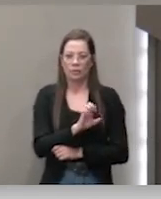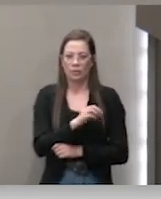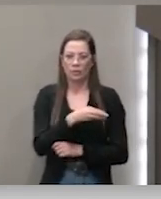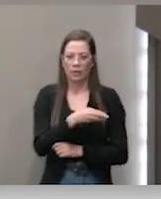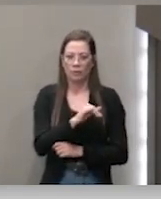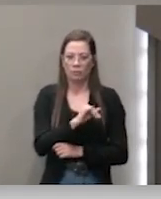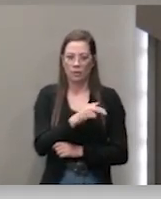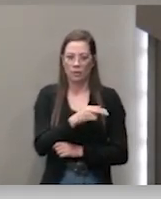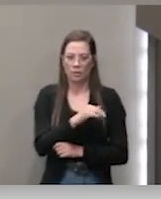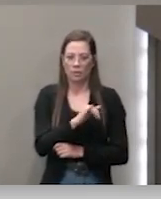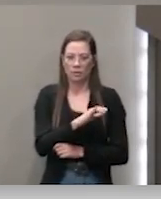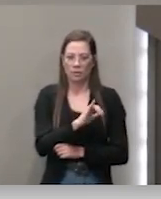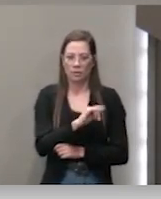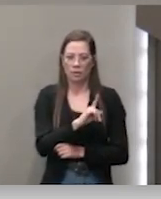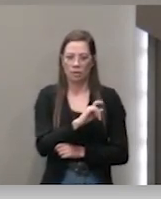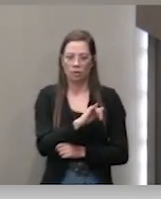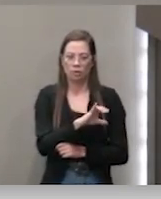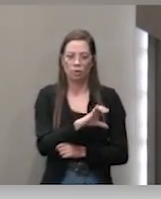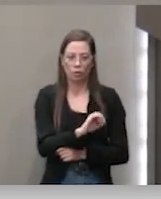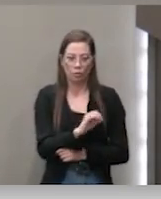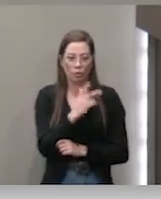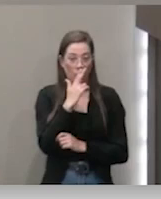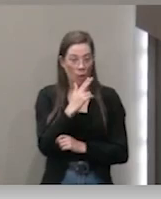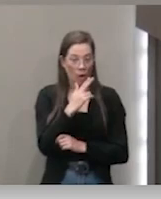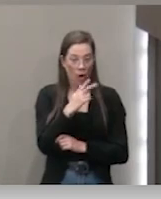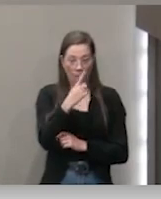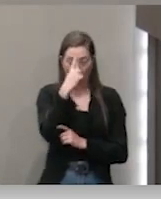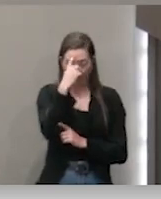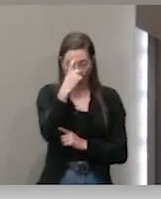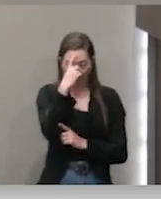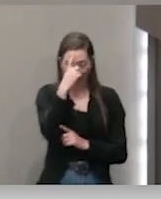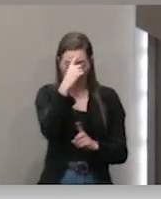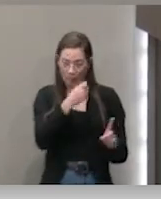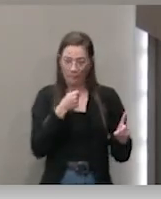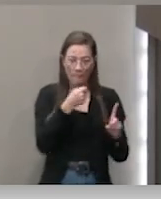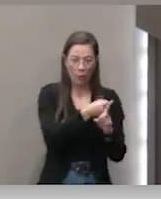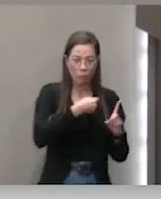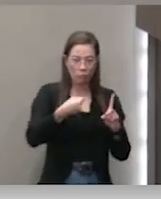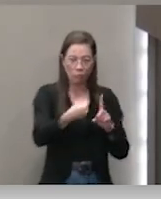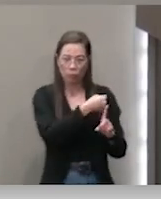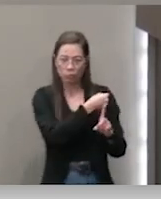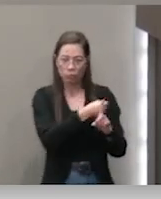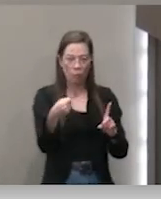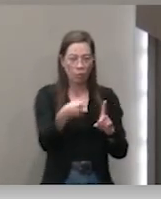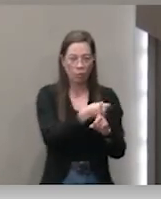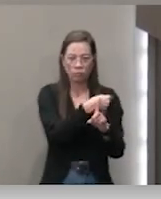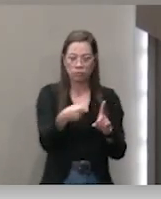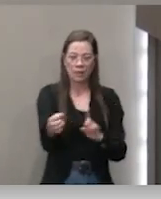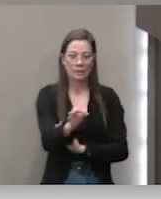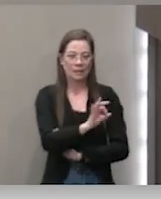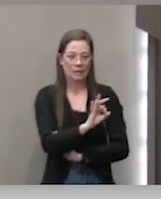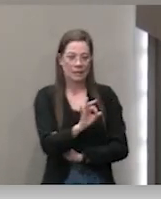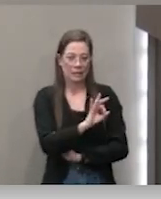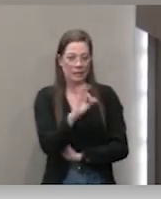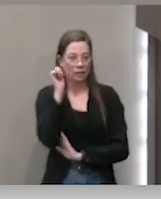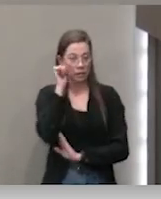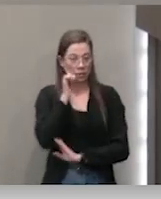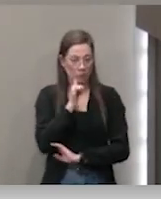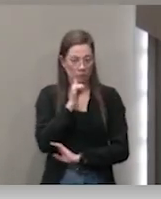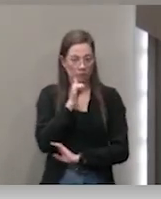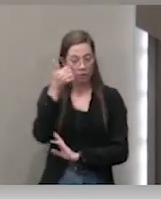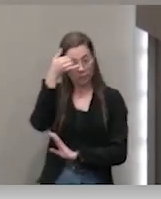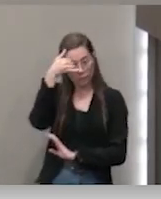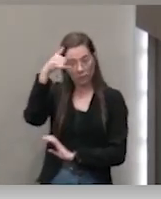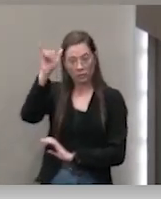não entenderam que não pode agredir mulher, de nenhuma forma, nem verbal e nem física. E eu quero aproveitar para